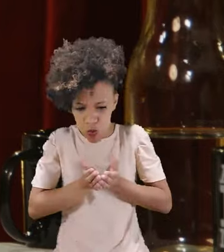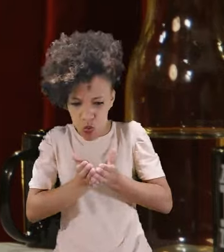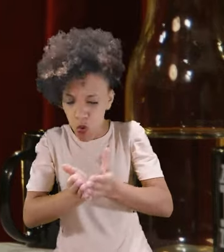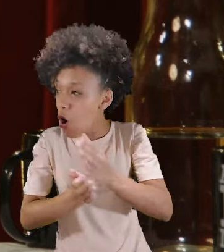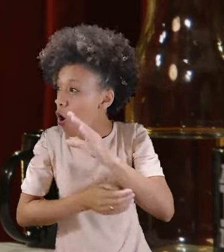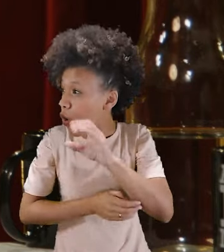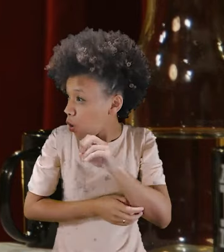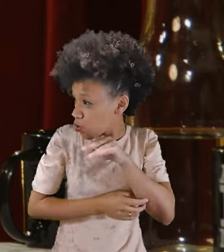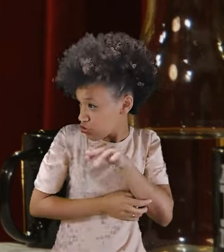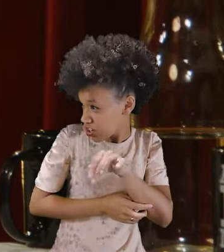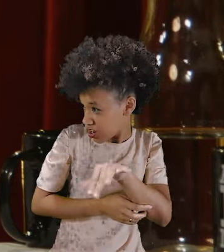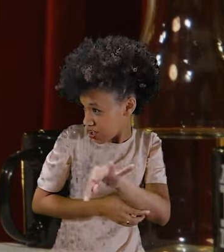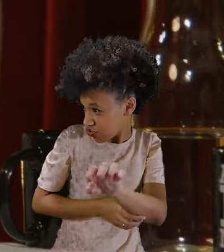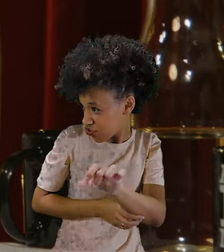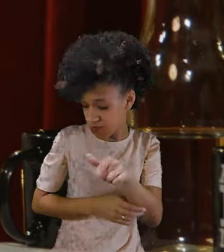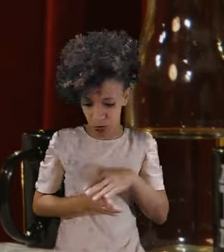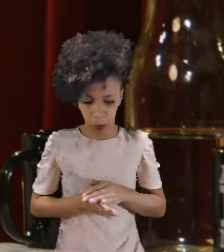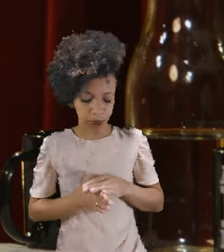por exemplo